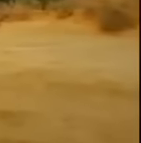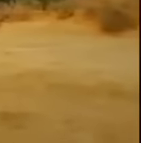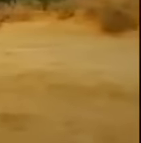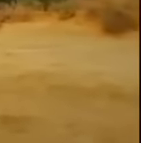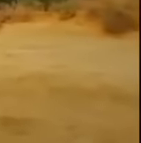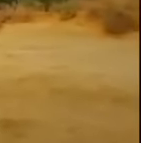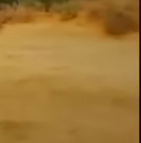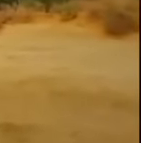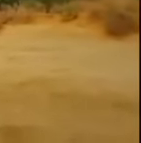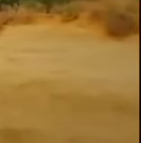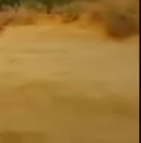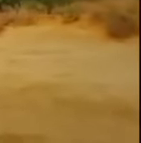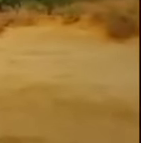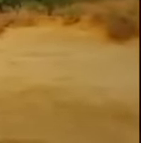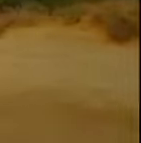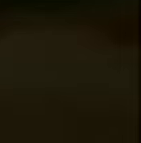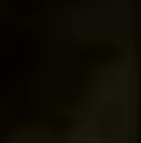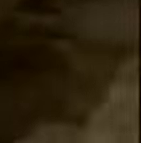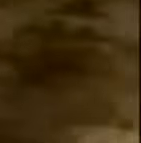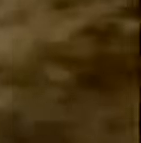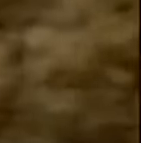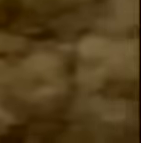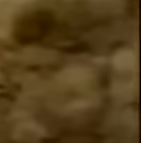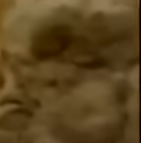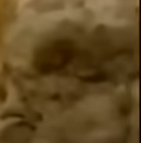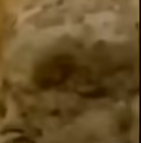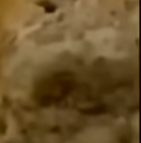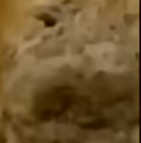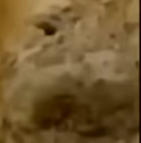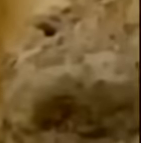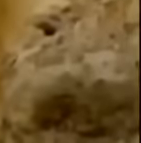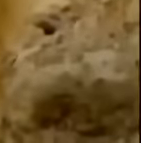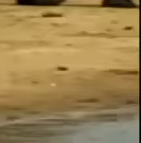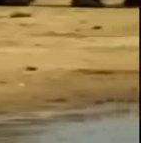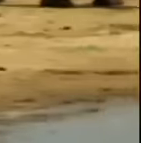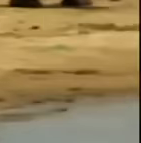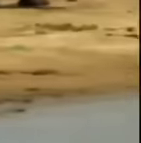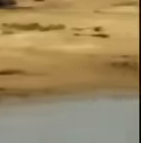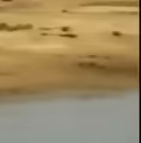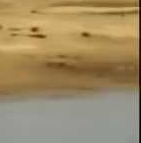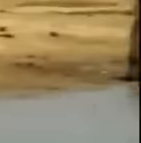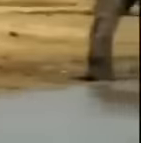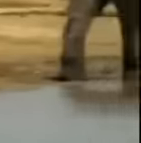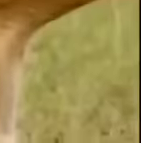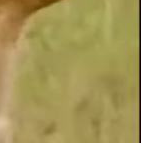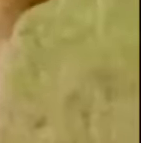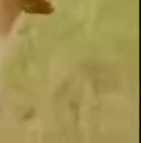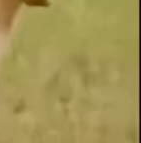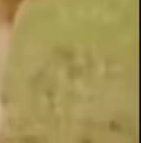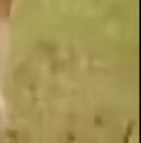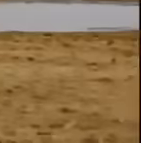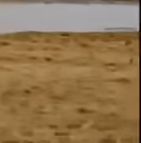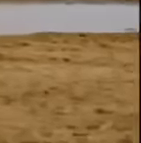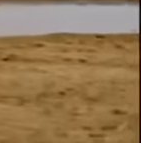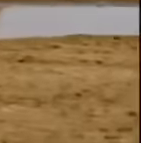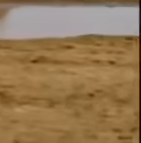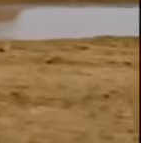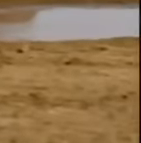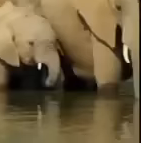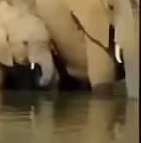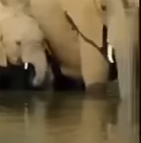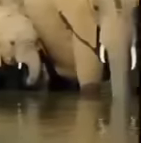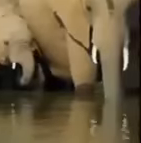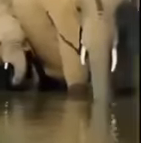Essa é a jornada da vida. E no segundo episódio, a luta pela sobrevivência continua